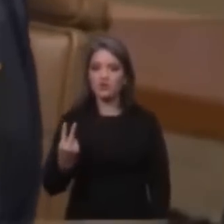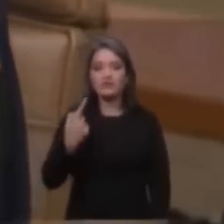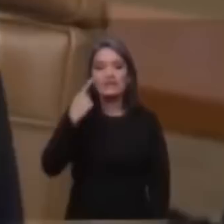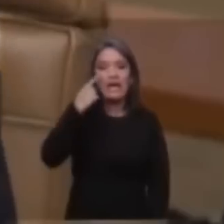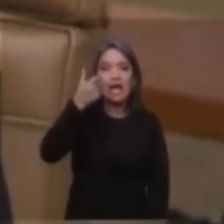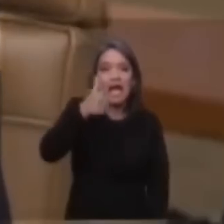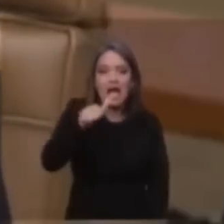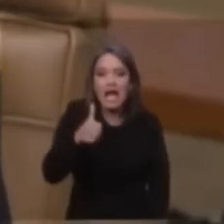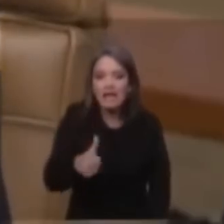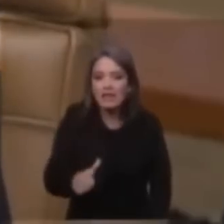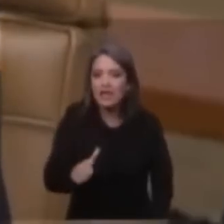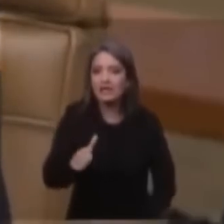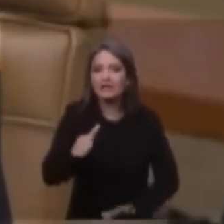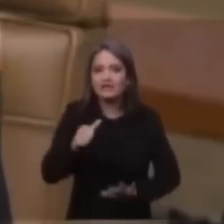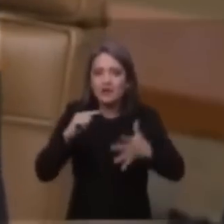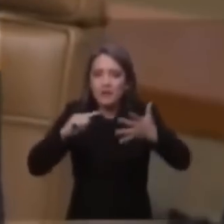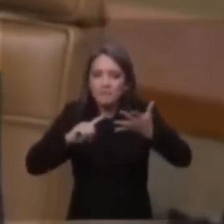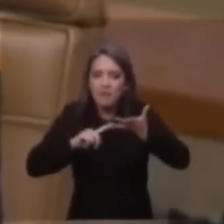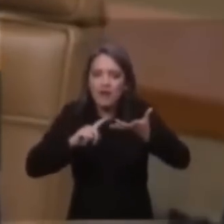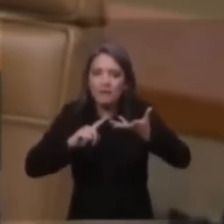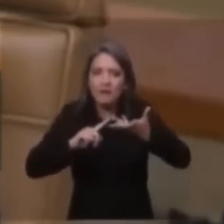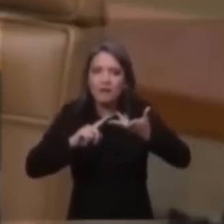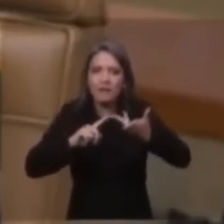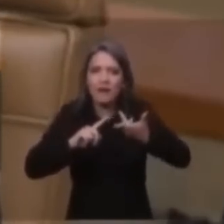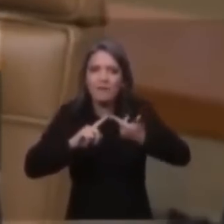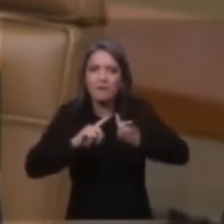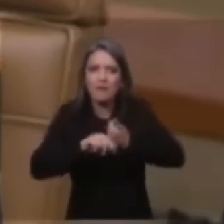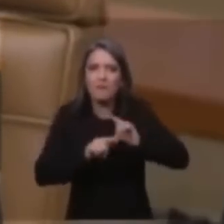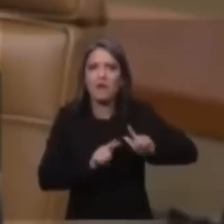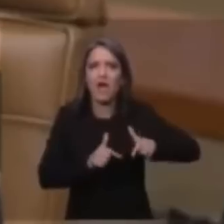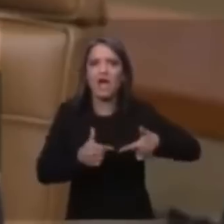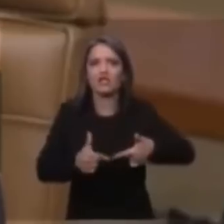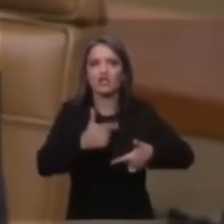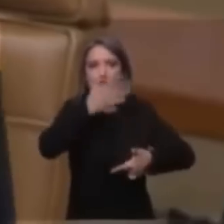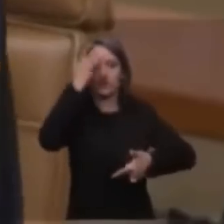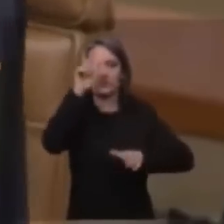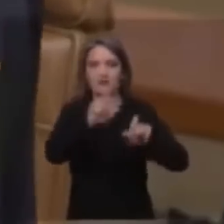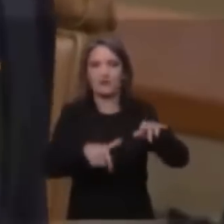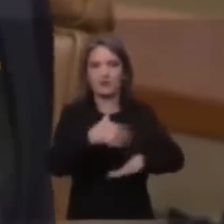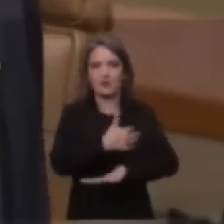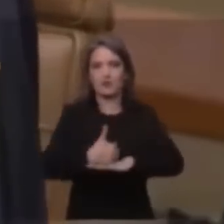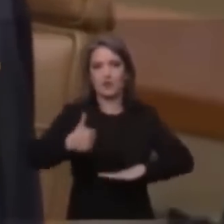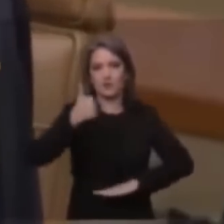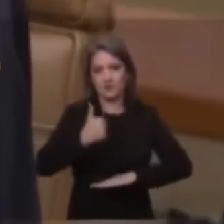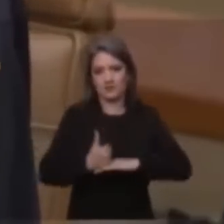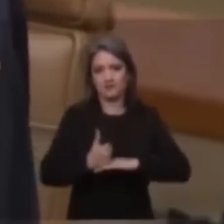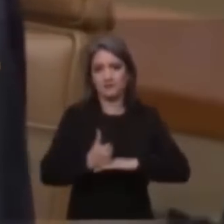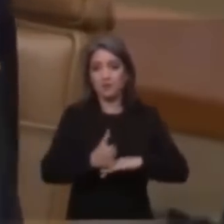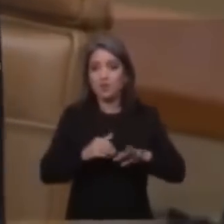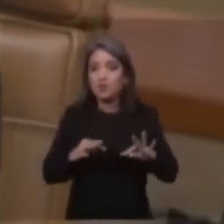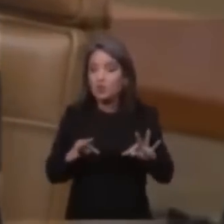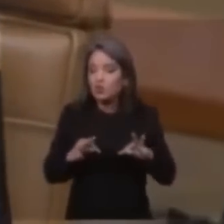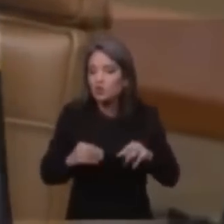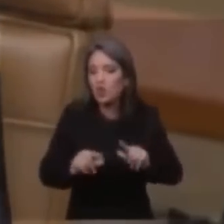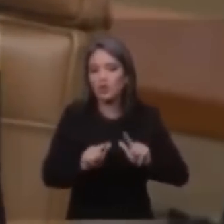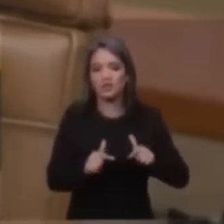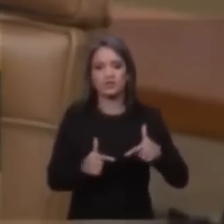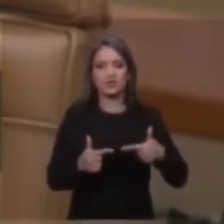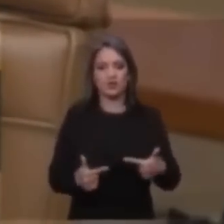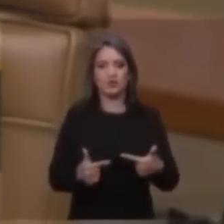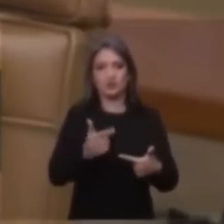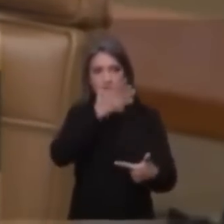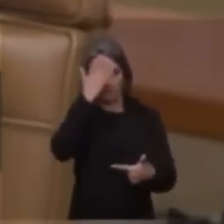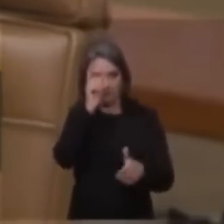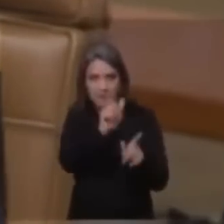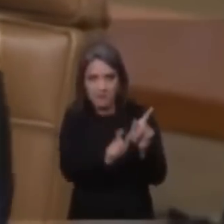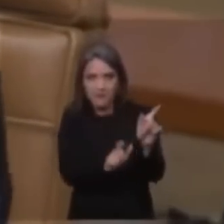todas as condutas desses golpistas todas as condutas dessas